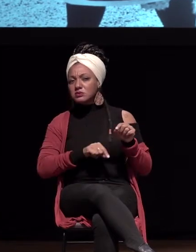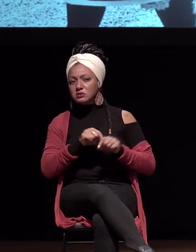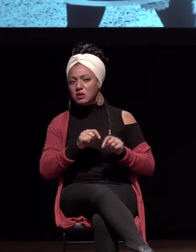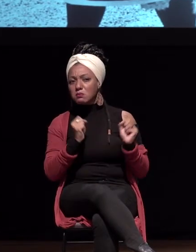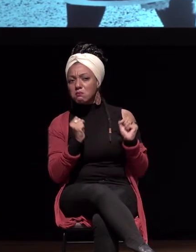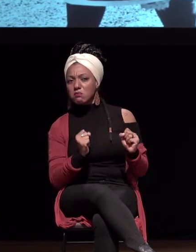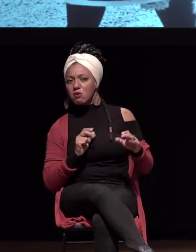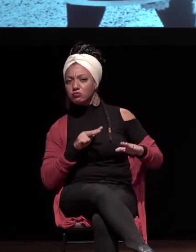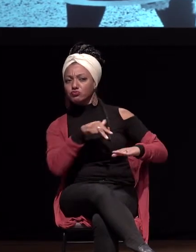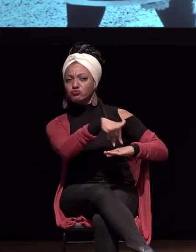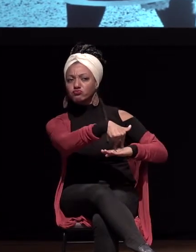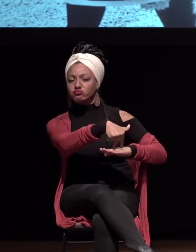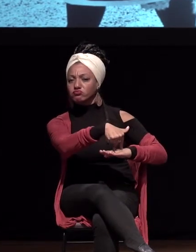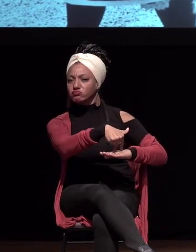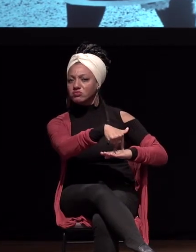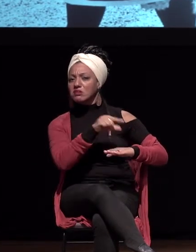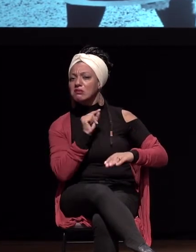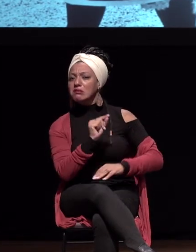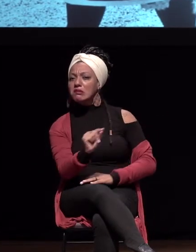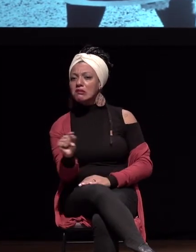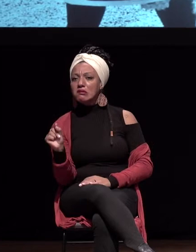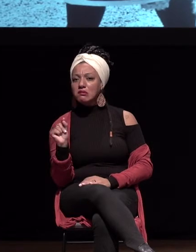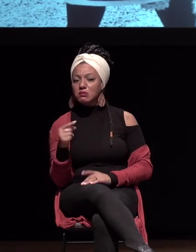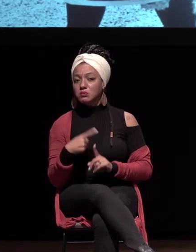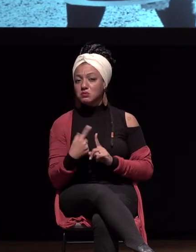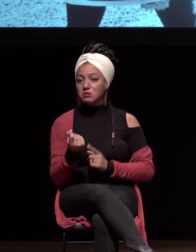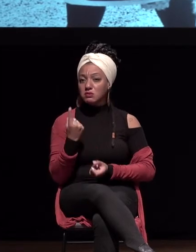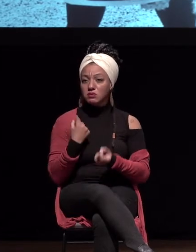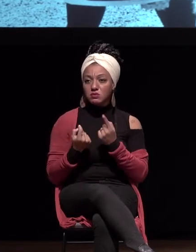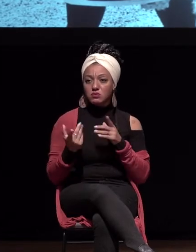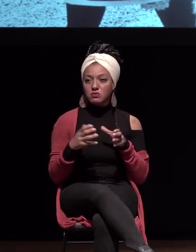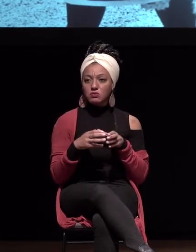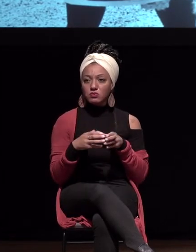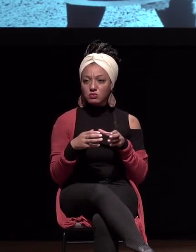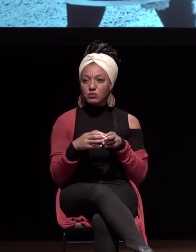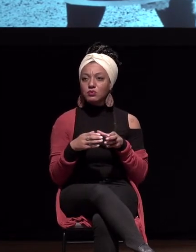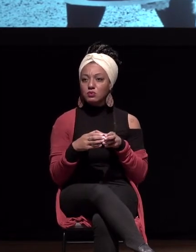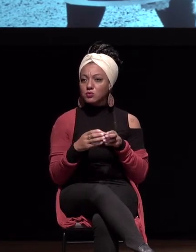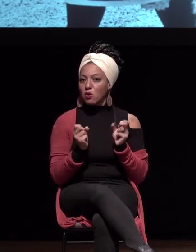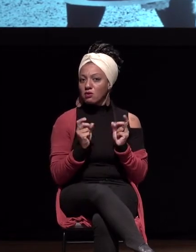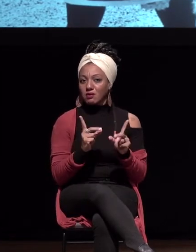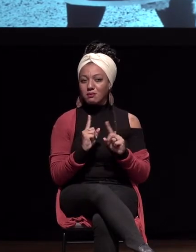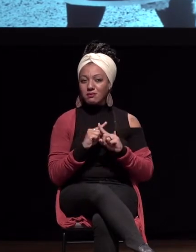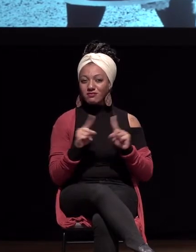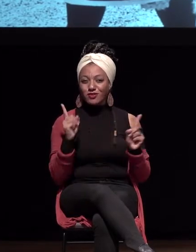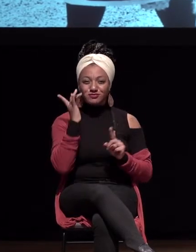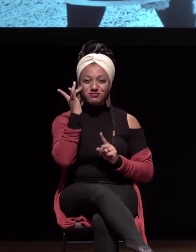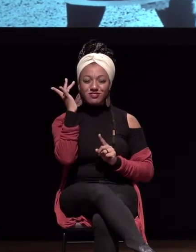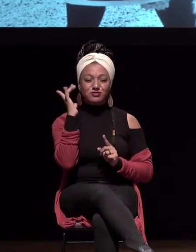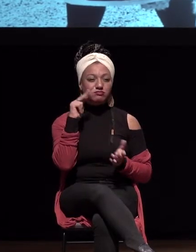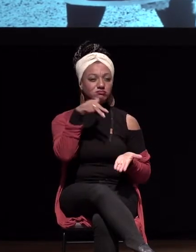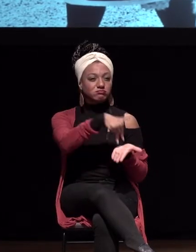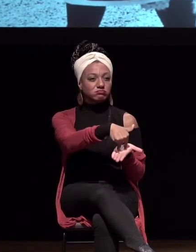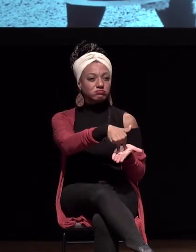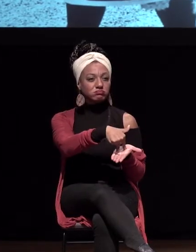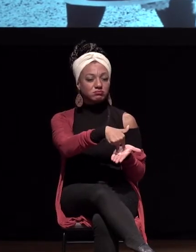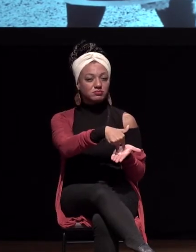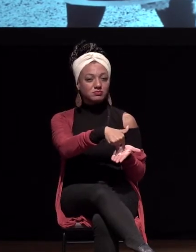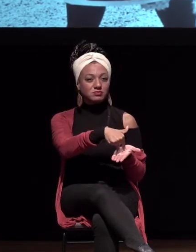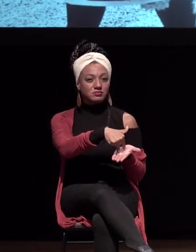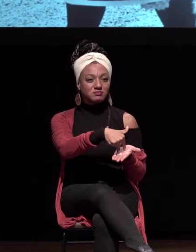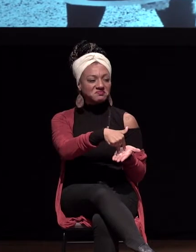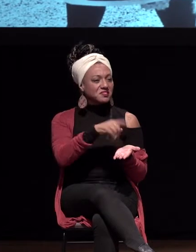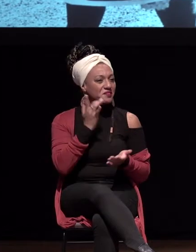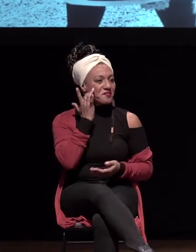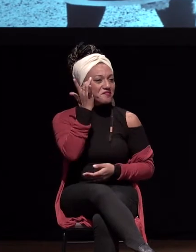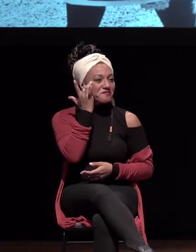ocupar essa cidade e como. Porque alguns grupos são legitimados, né? Tem o direito de ocupar a cidade,